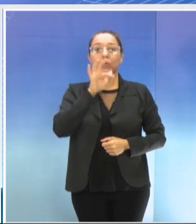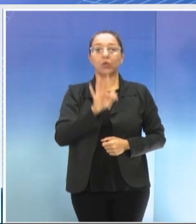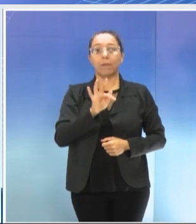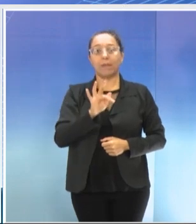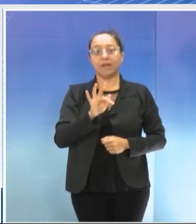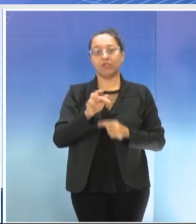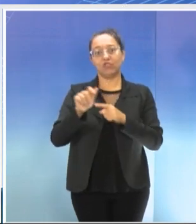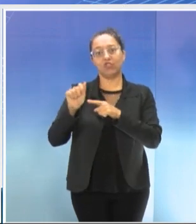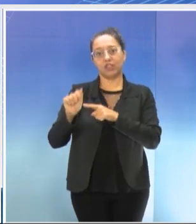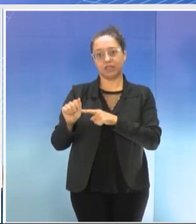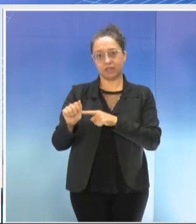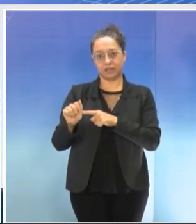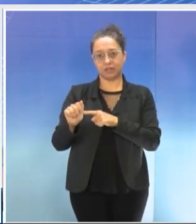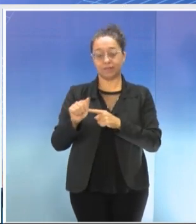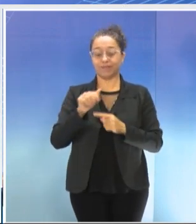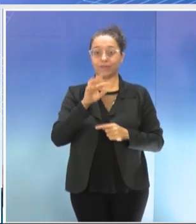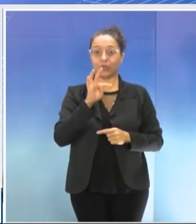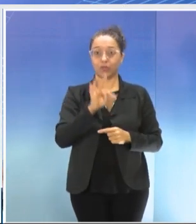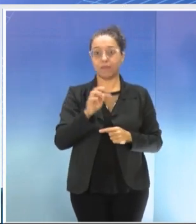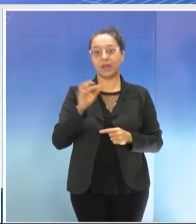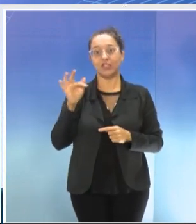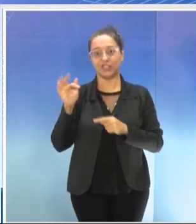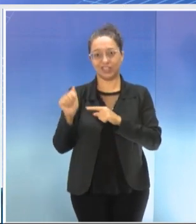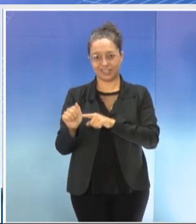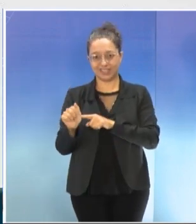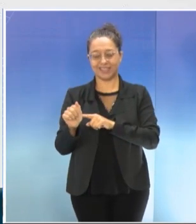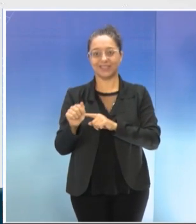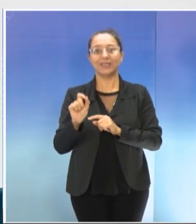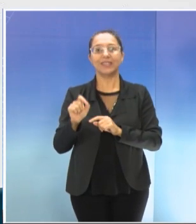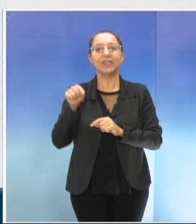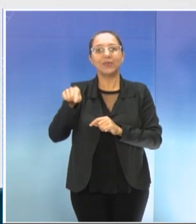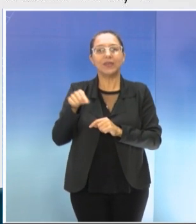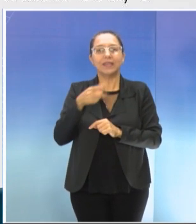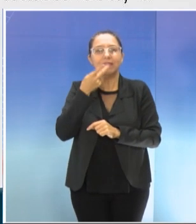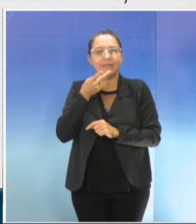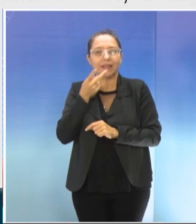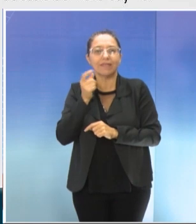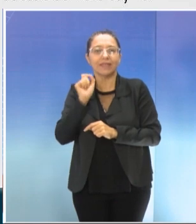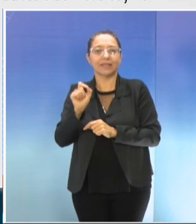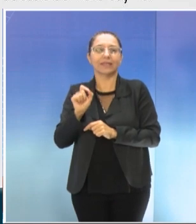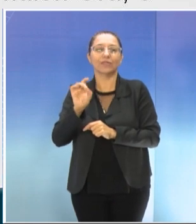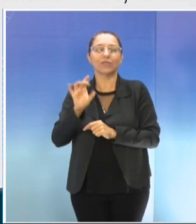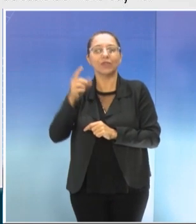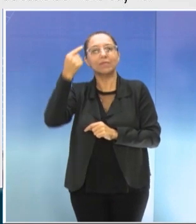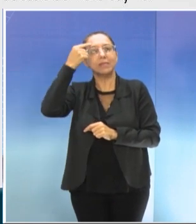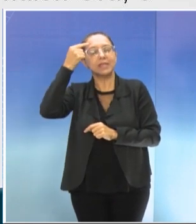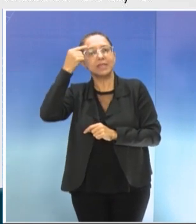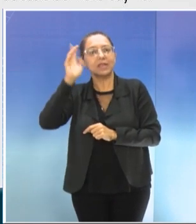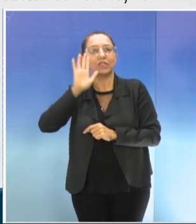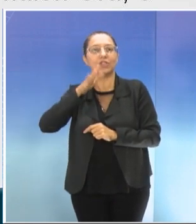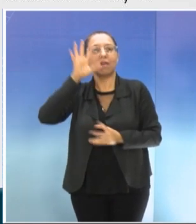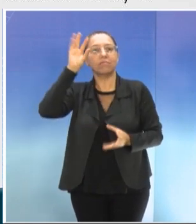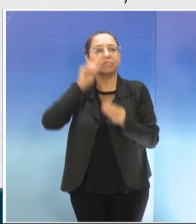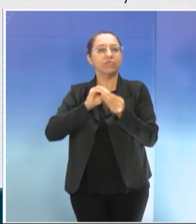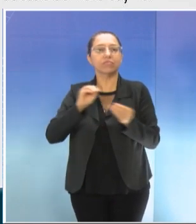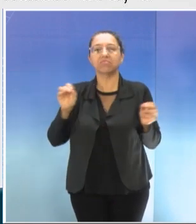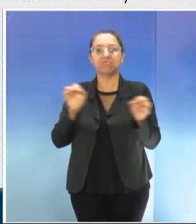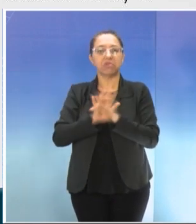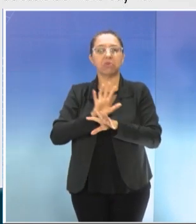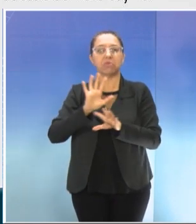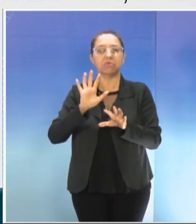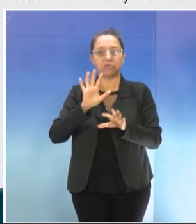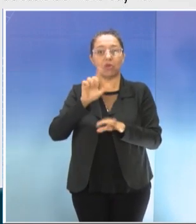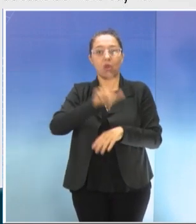Nós vimos que na questão, o São Tomás de Aquino está falando que Deus existe, porque só de